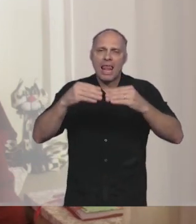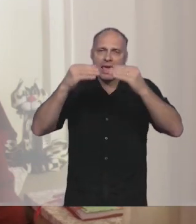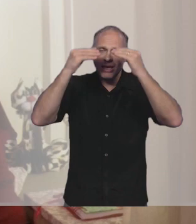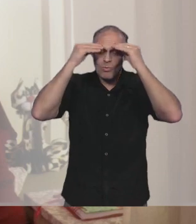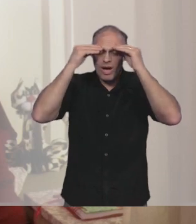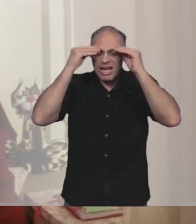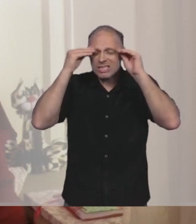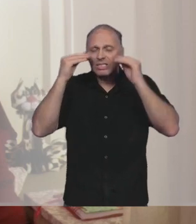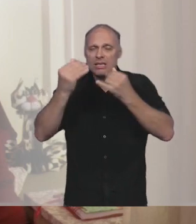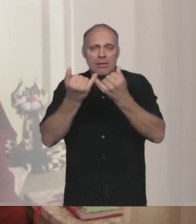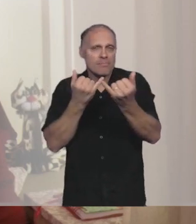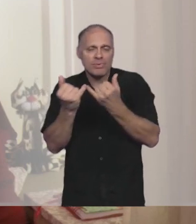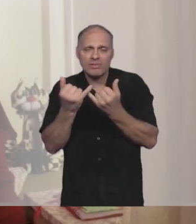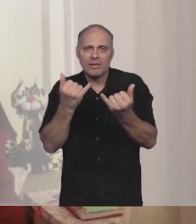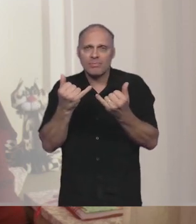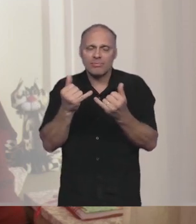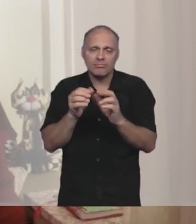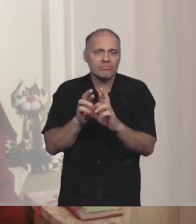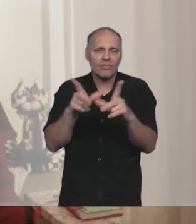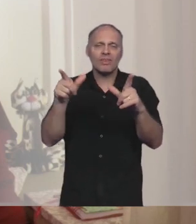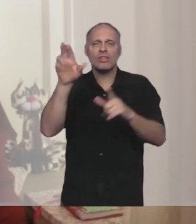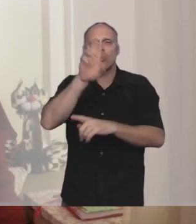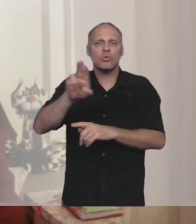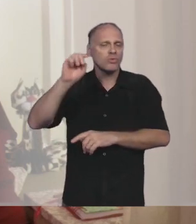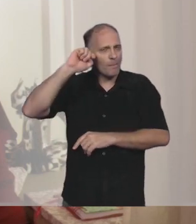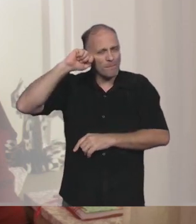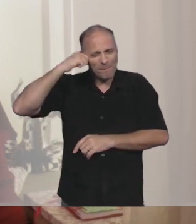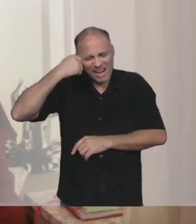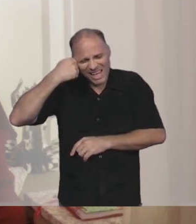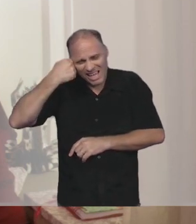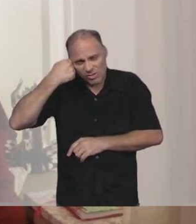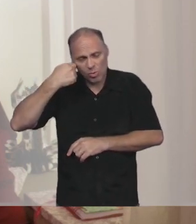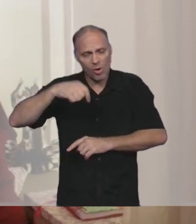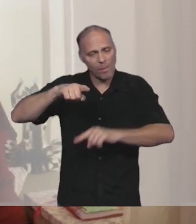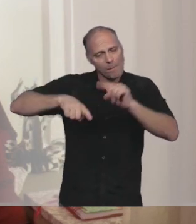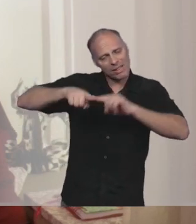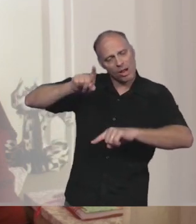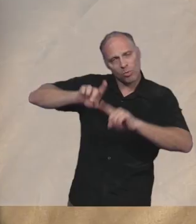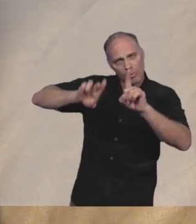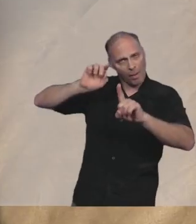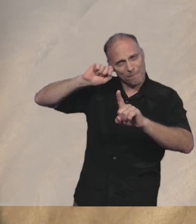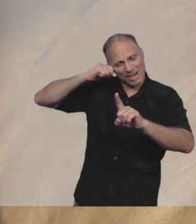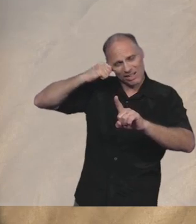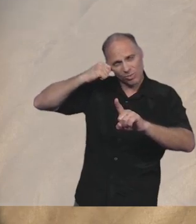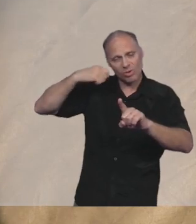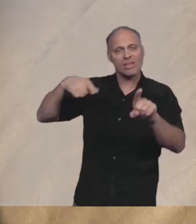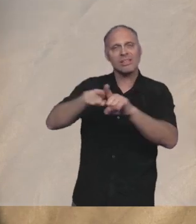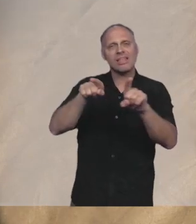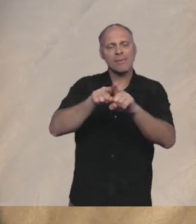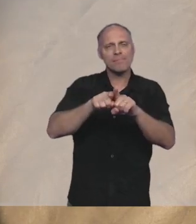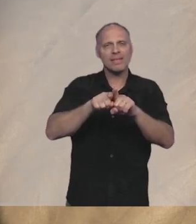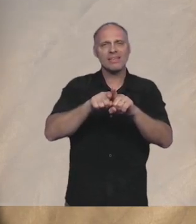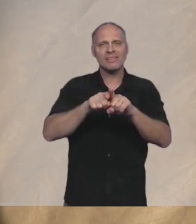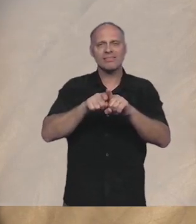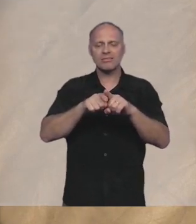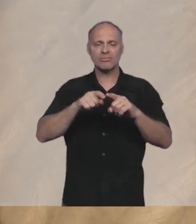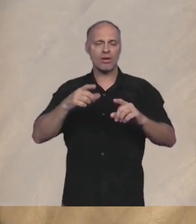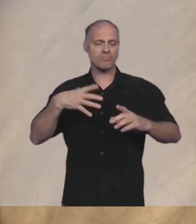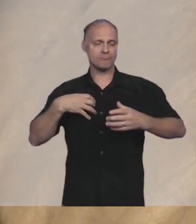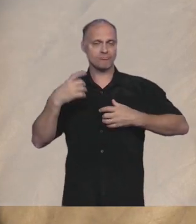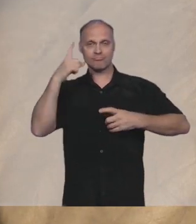alguns acessórios e encenam Macbeth. Eles fazem uma representação de guerra de